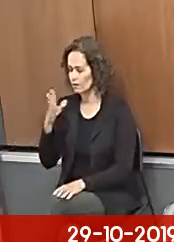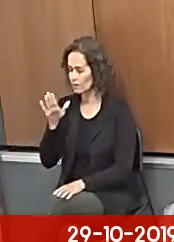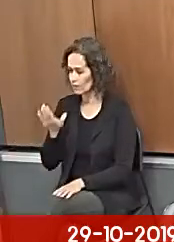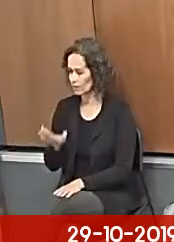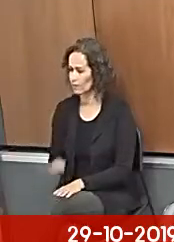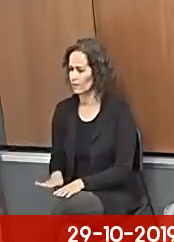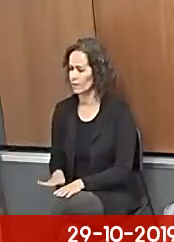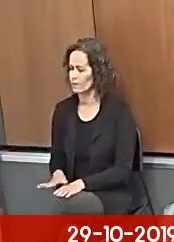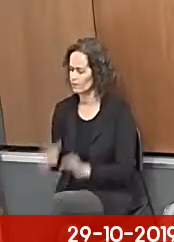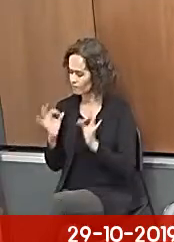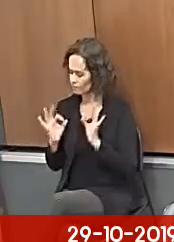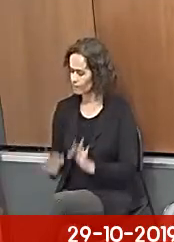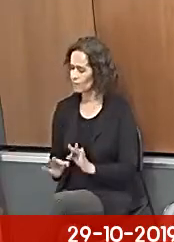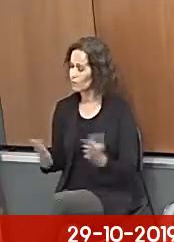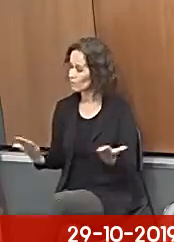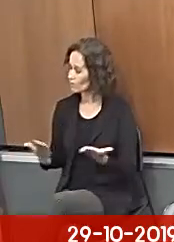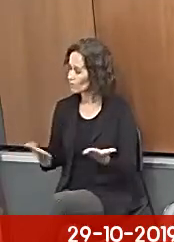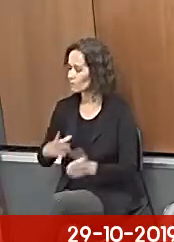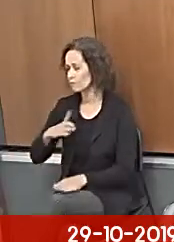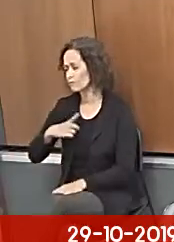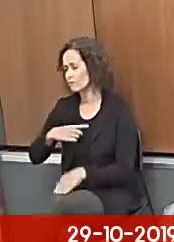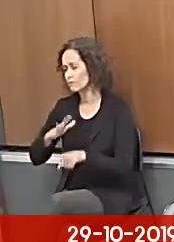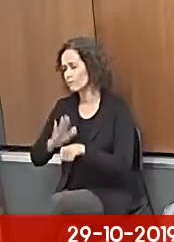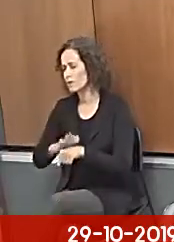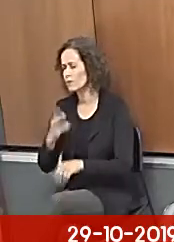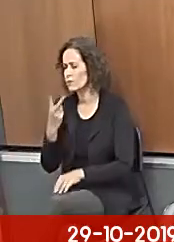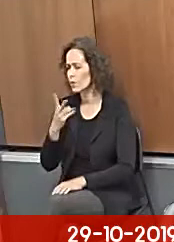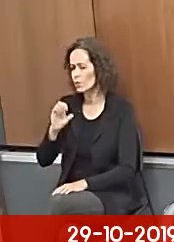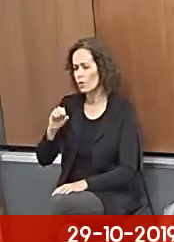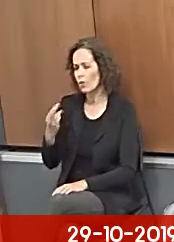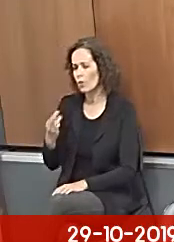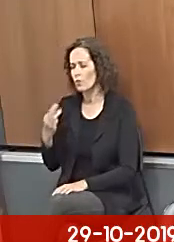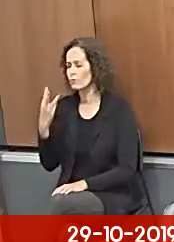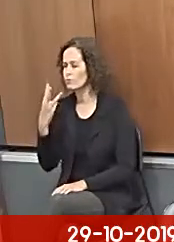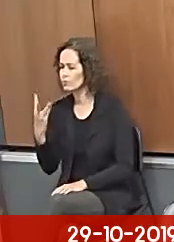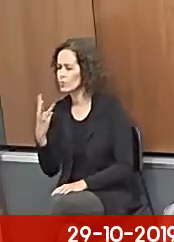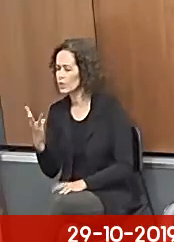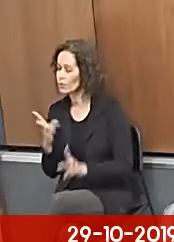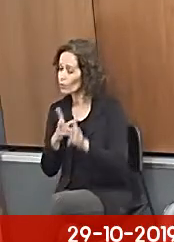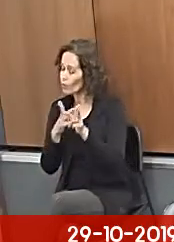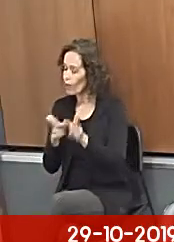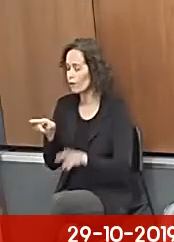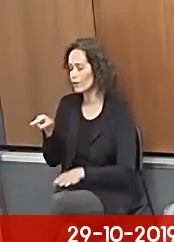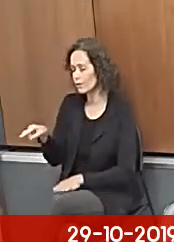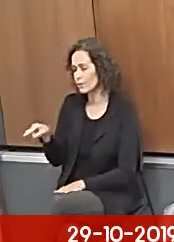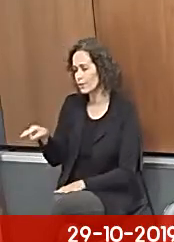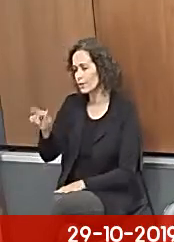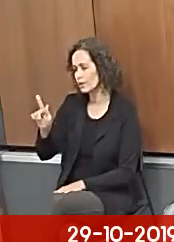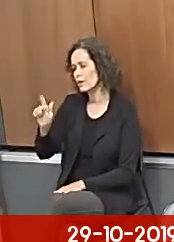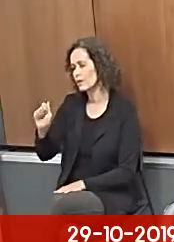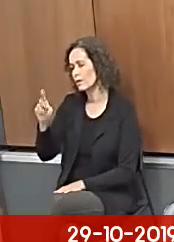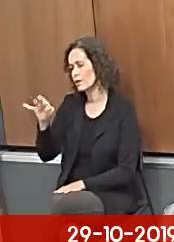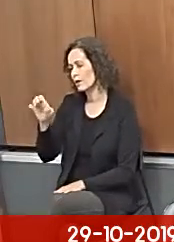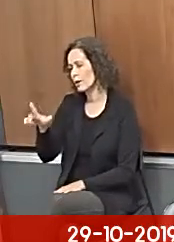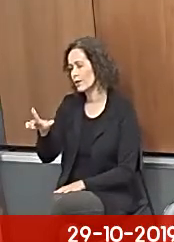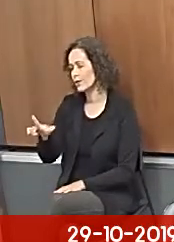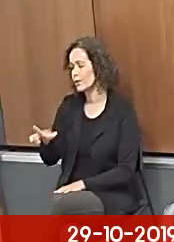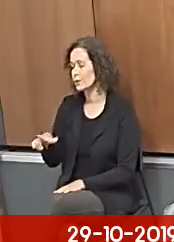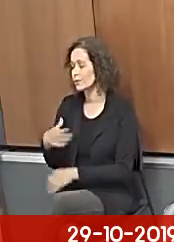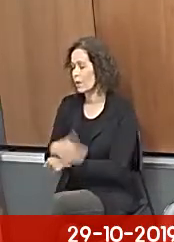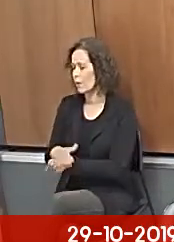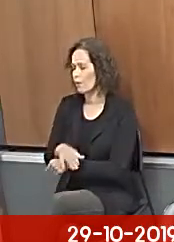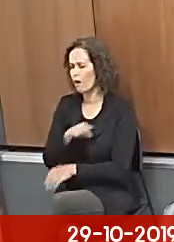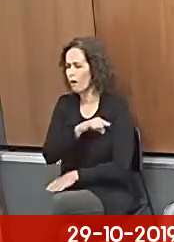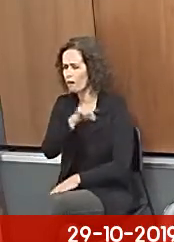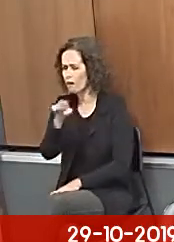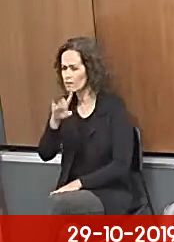certeza que hoje tem pelo menos mais uns 2 ou 3 Gabriéis aí na rua. E eles não estão sabendo que a associação existe